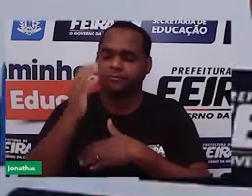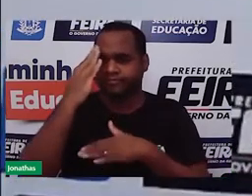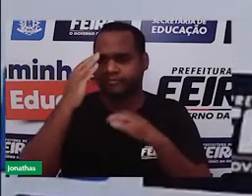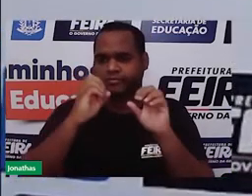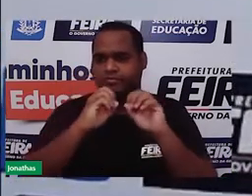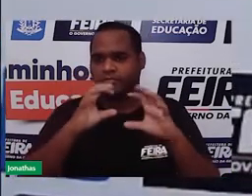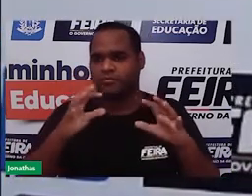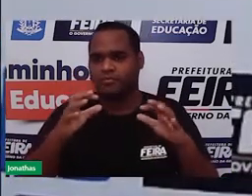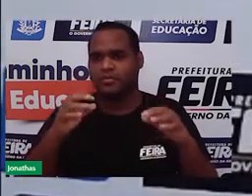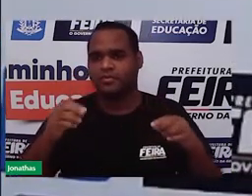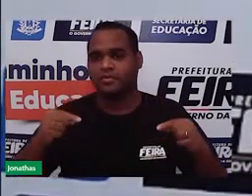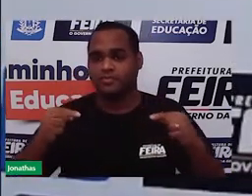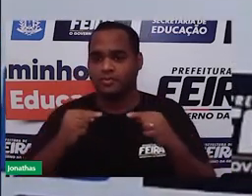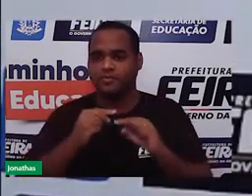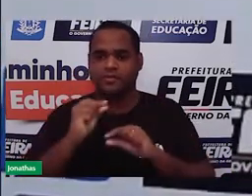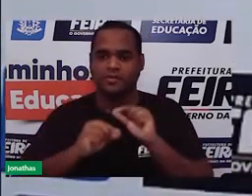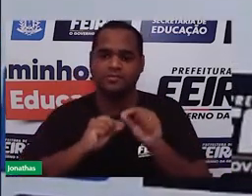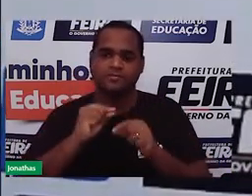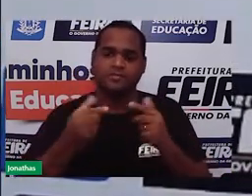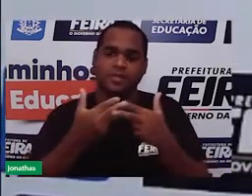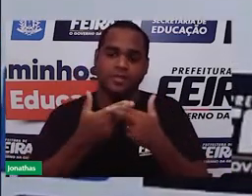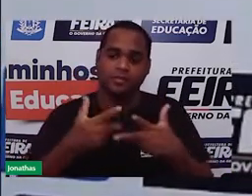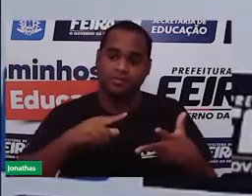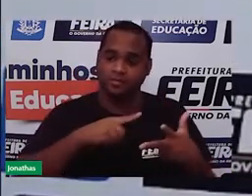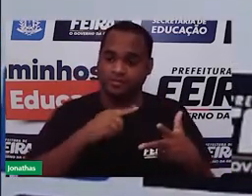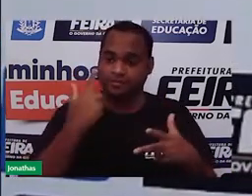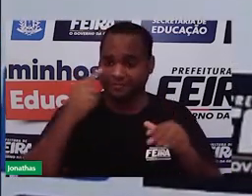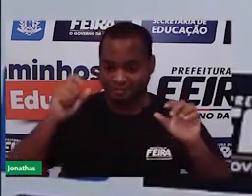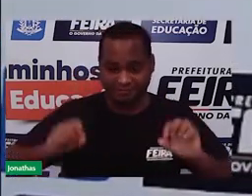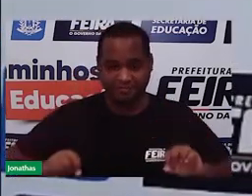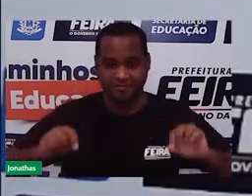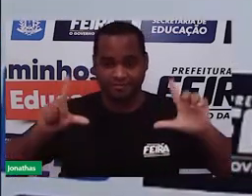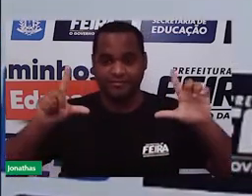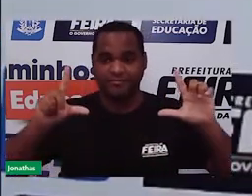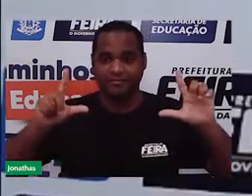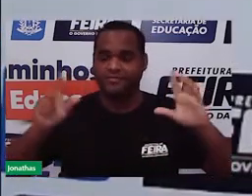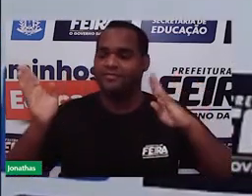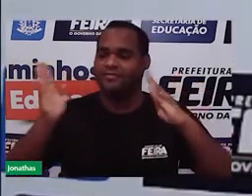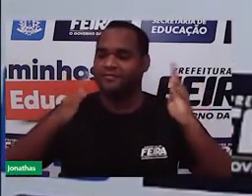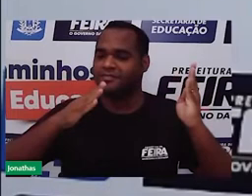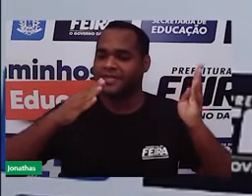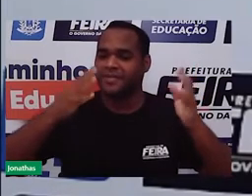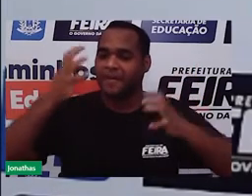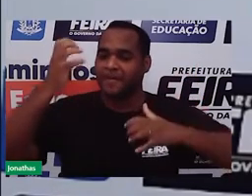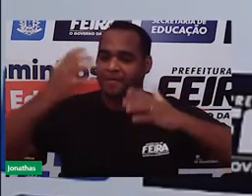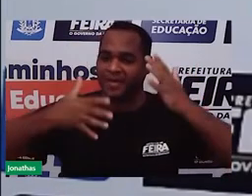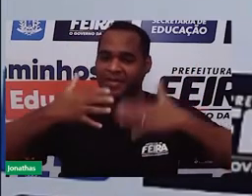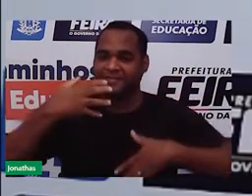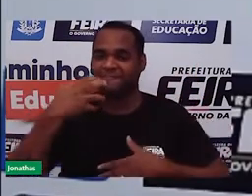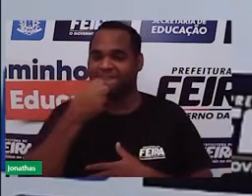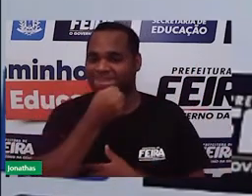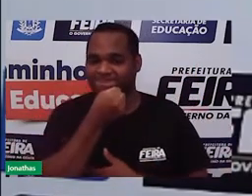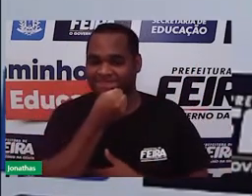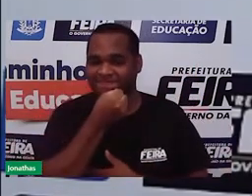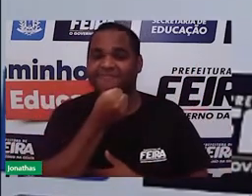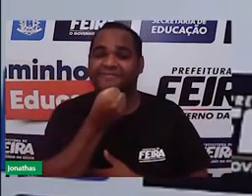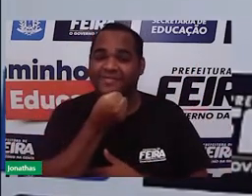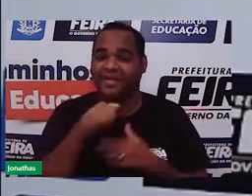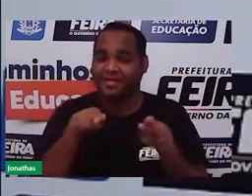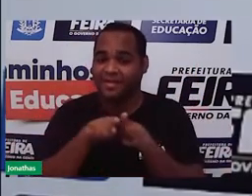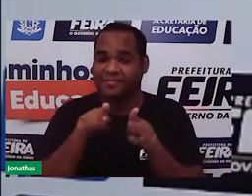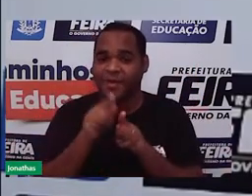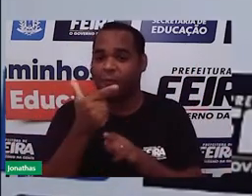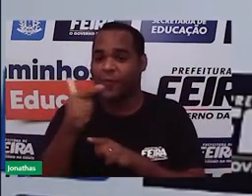nosso quadro, certo? Eu tiro essa tela, tá? É rapidinho e já coloco outra